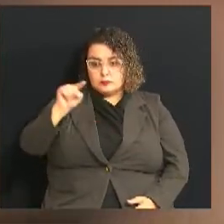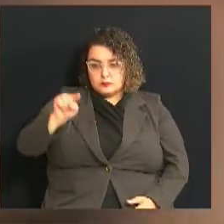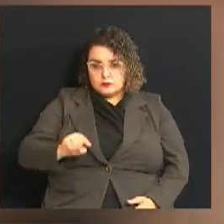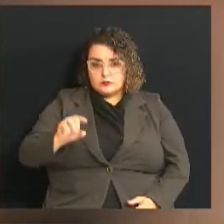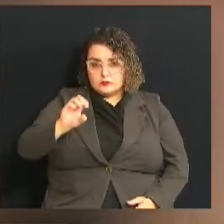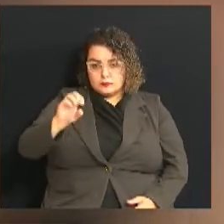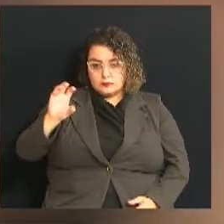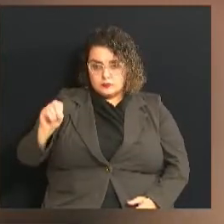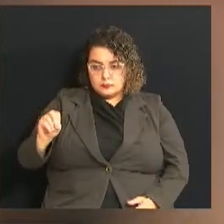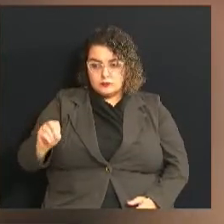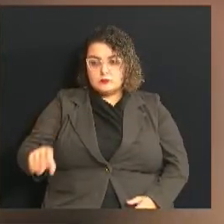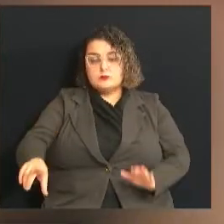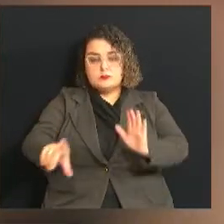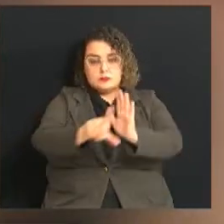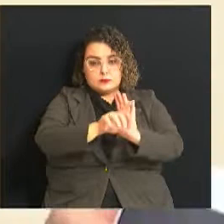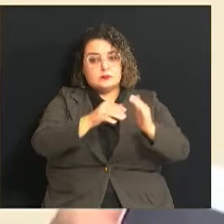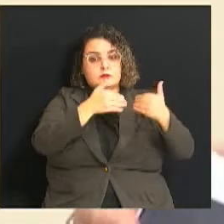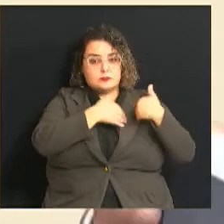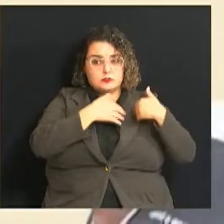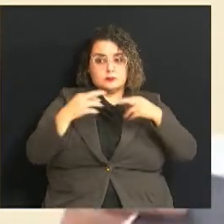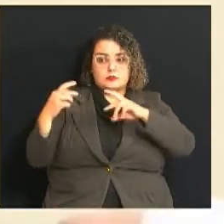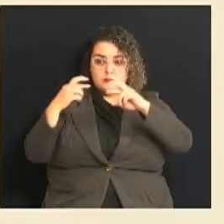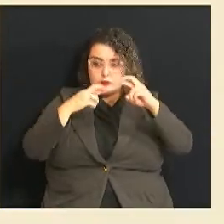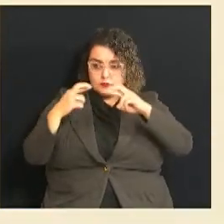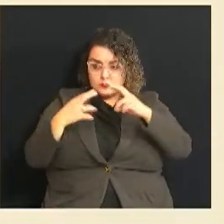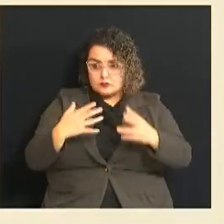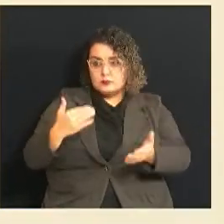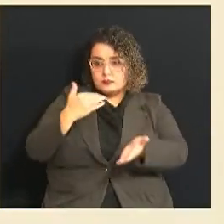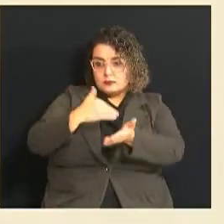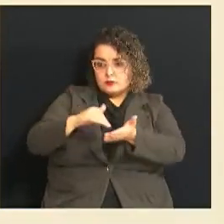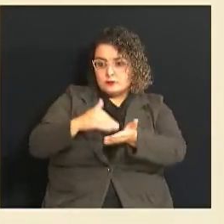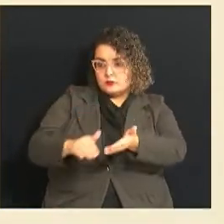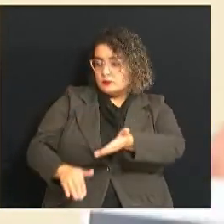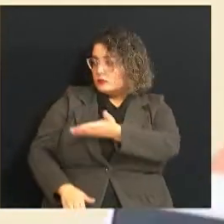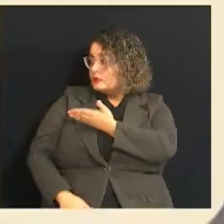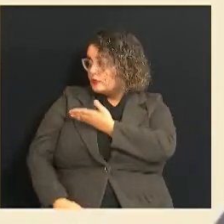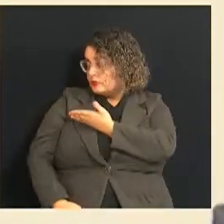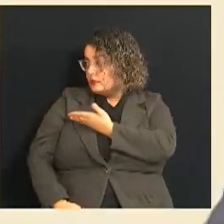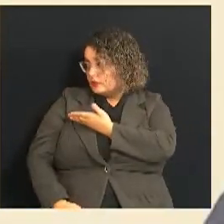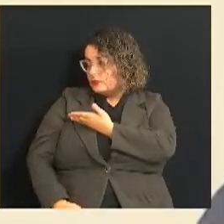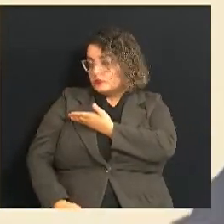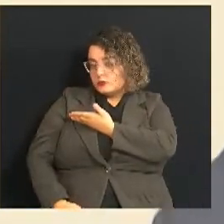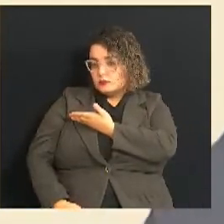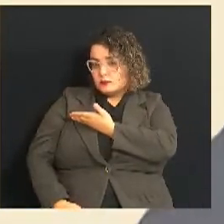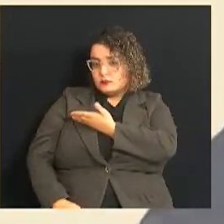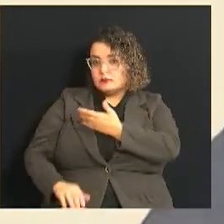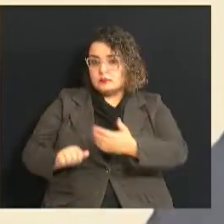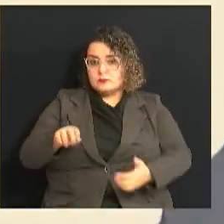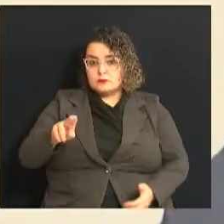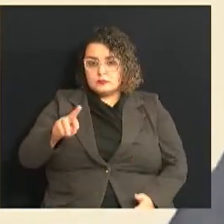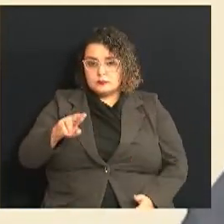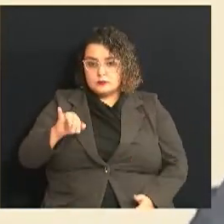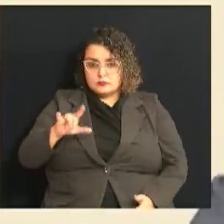Lei de Responsabilidade Fiscal. O secretário de Finanças de Campinas, Aurílio Costa Caiado, esteve presente